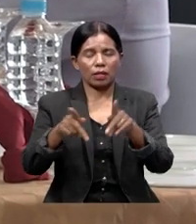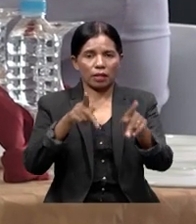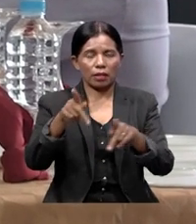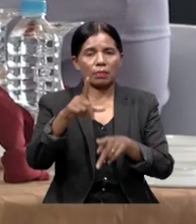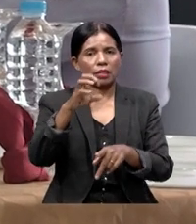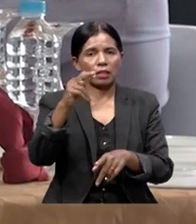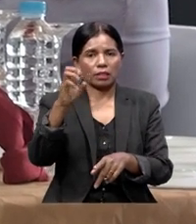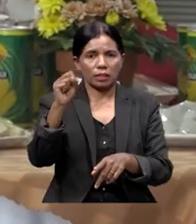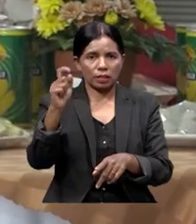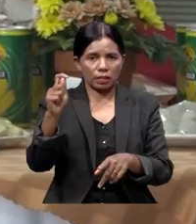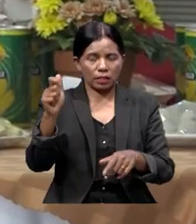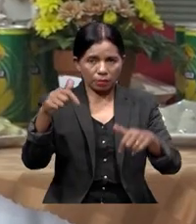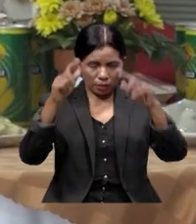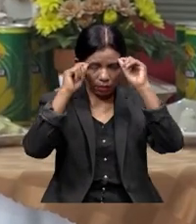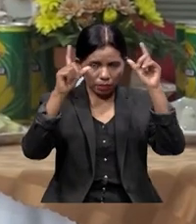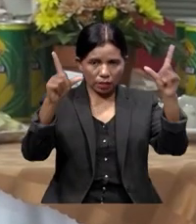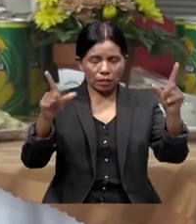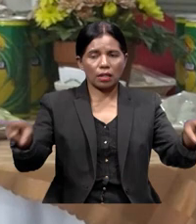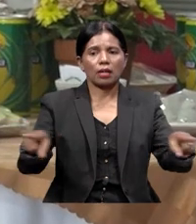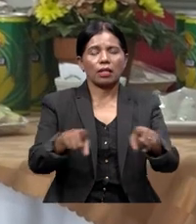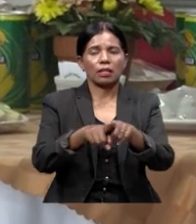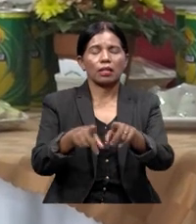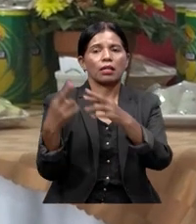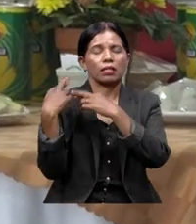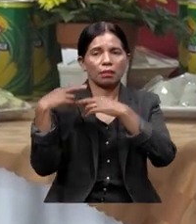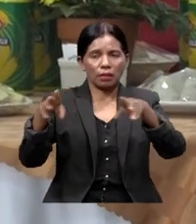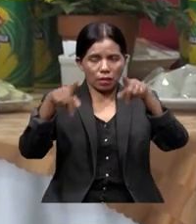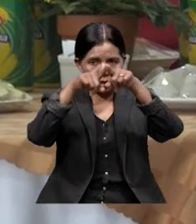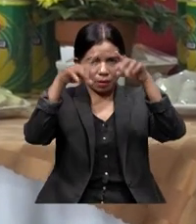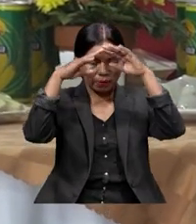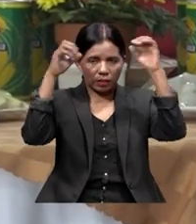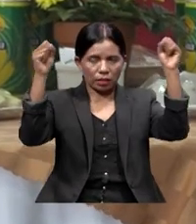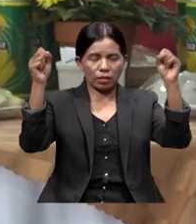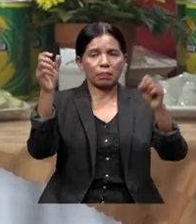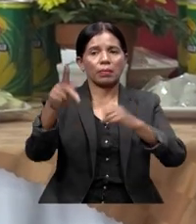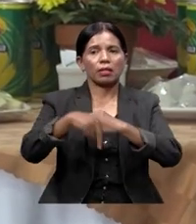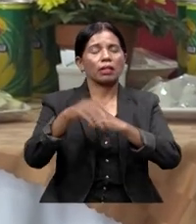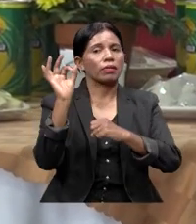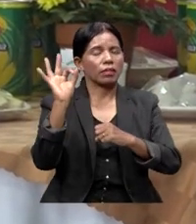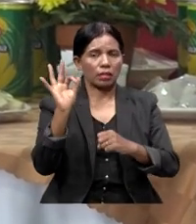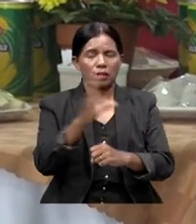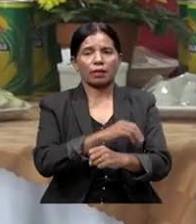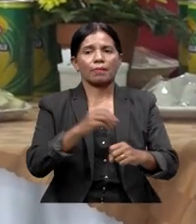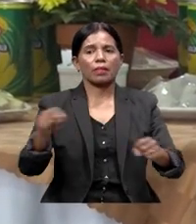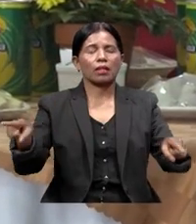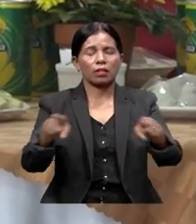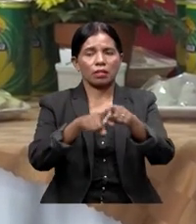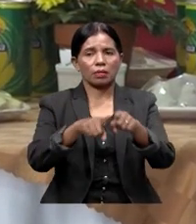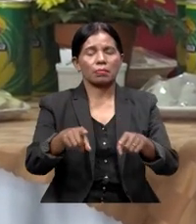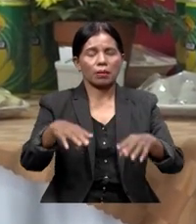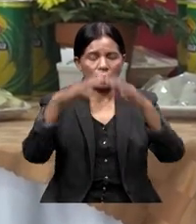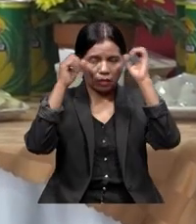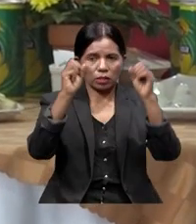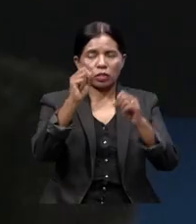Mai Timor-Leste, e a Nebe Nia Assume Relacnar no Presidente Fredalin. Durante a invasão regime Soeharto-Nian e a